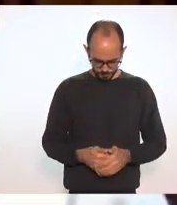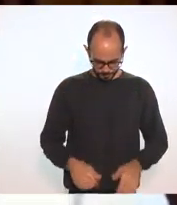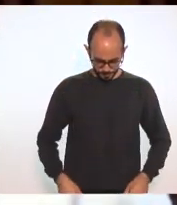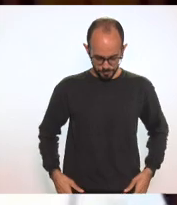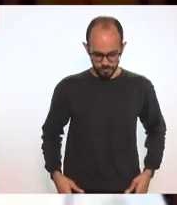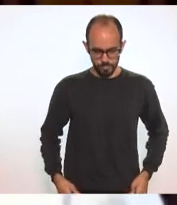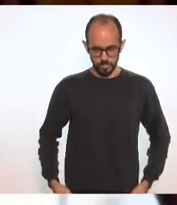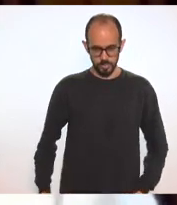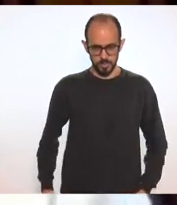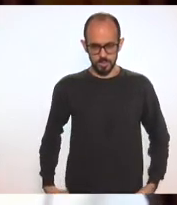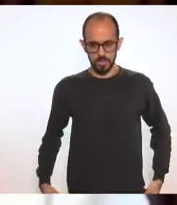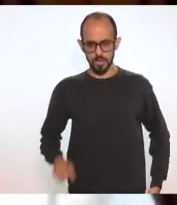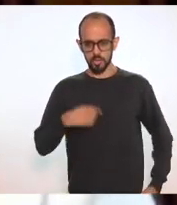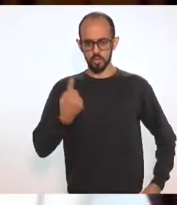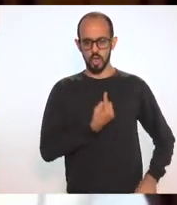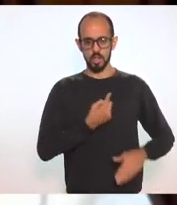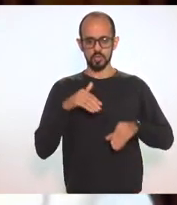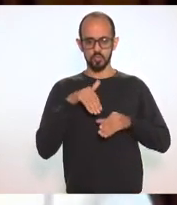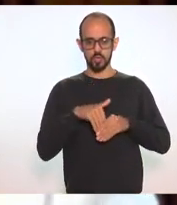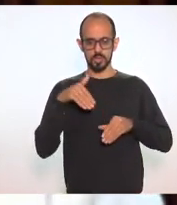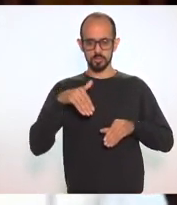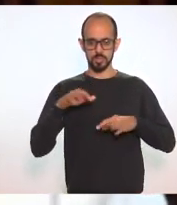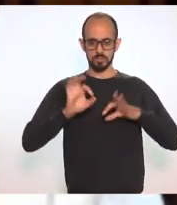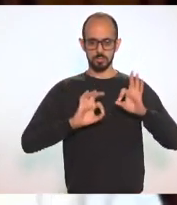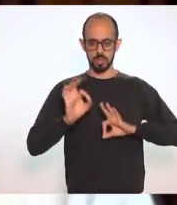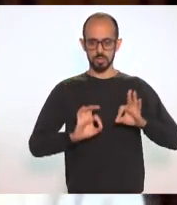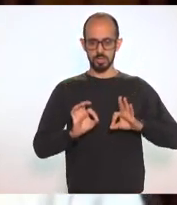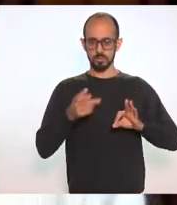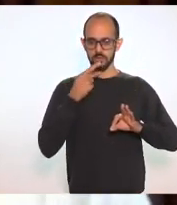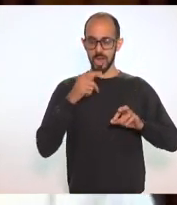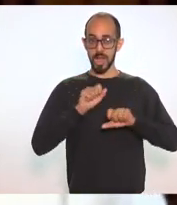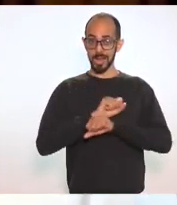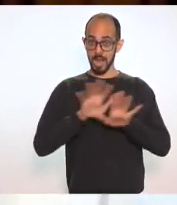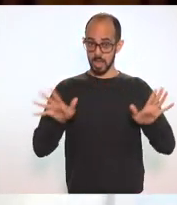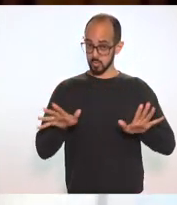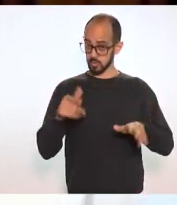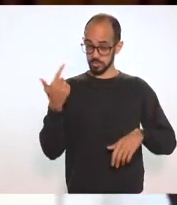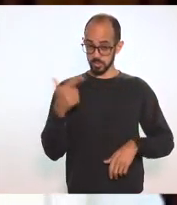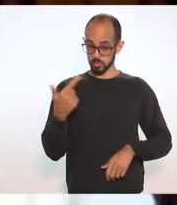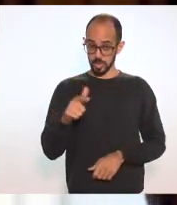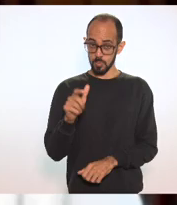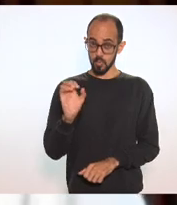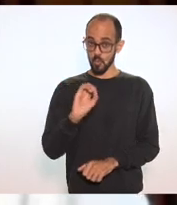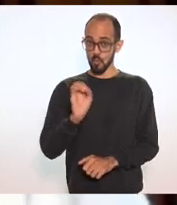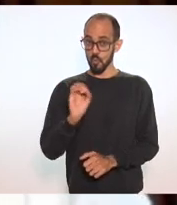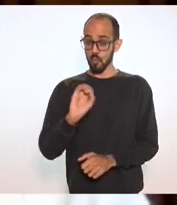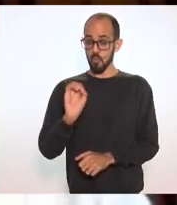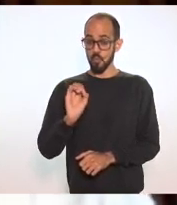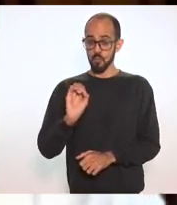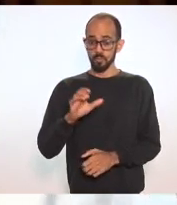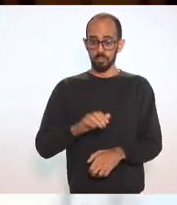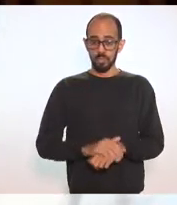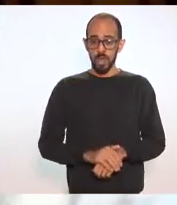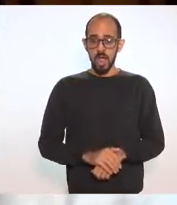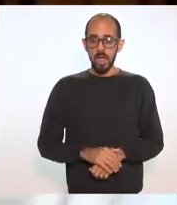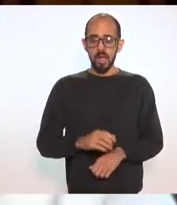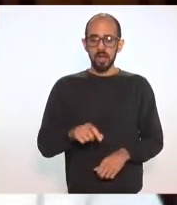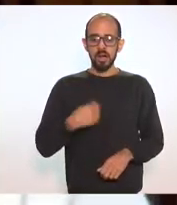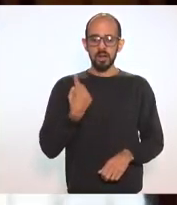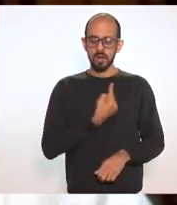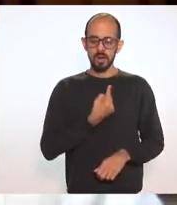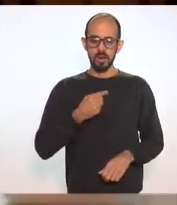e nós votamos esse projeto para dizer claramente, não há nenhuma, pelo contrário, do nosso entendimento, especialmente como